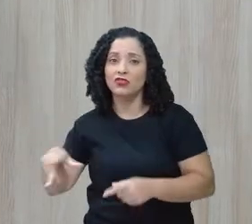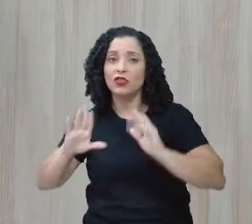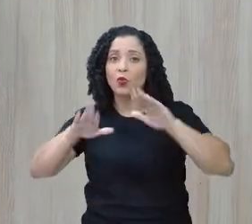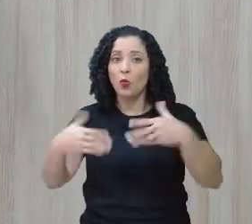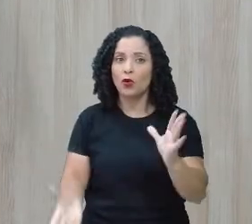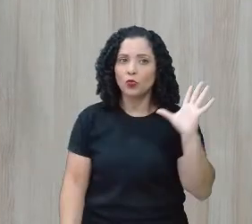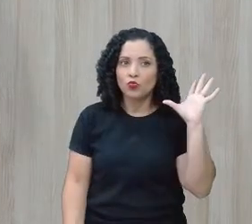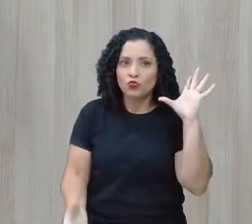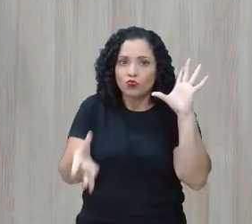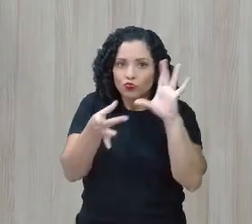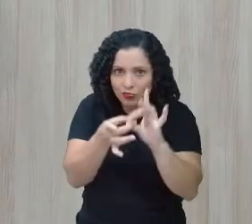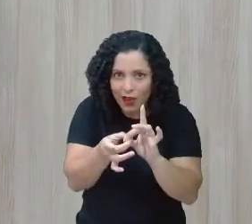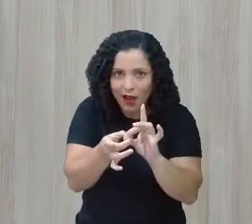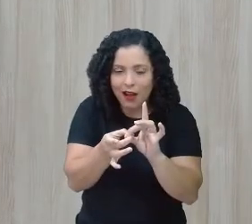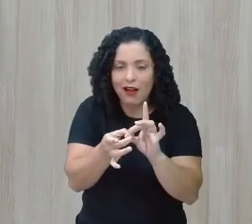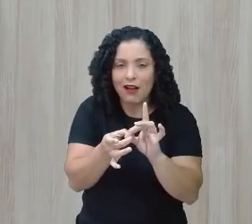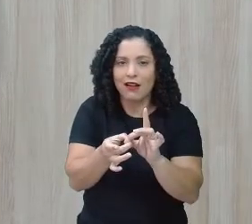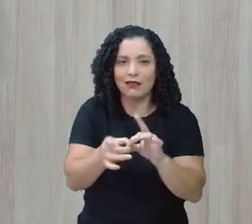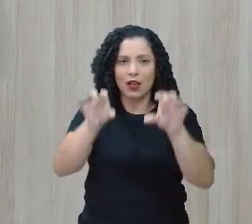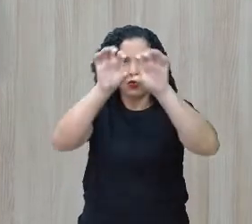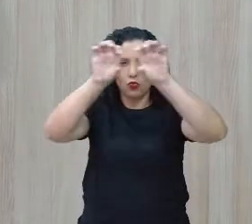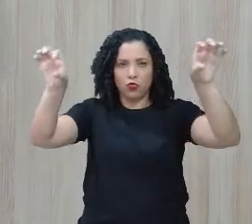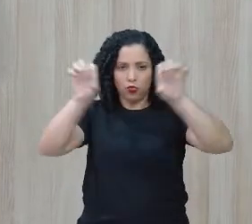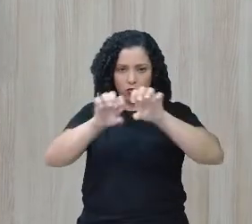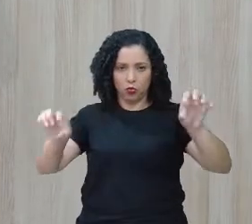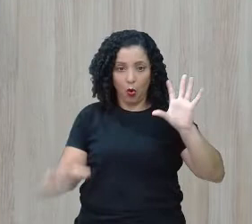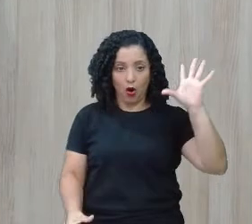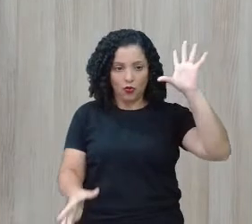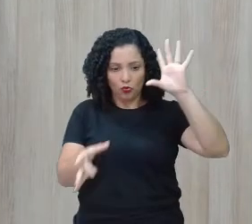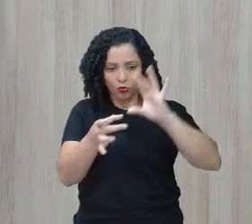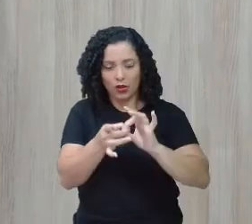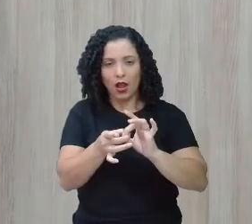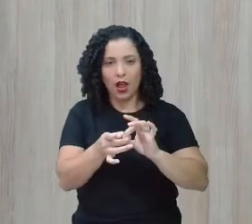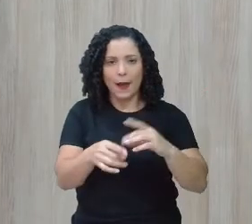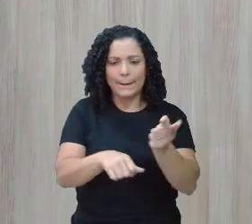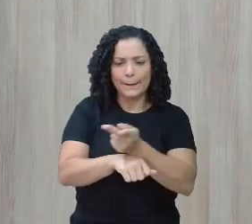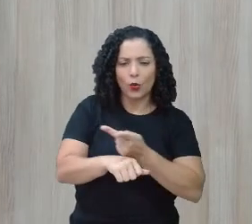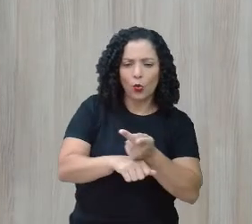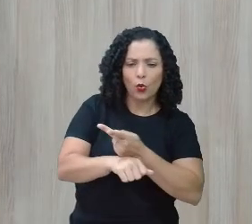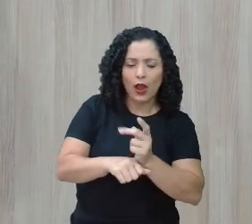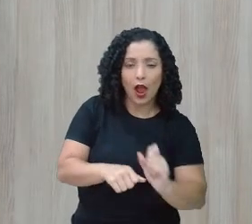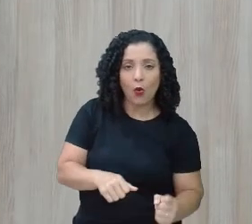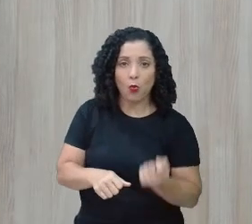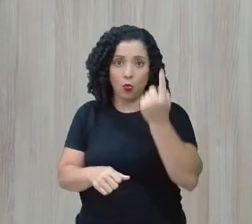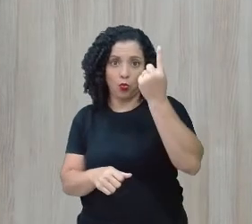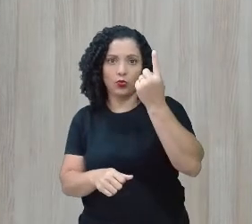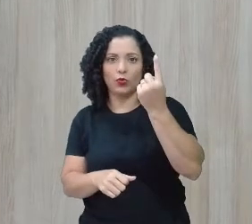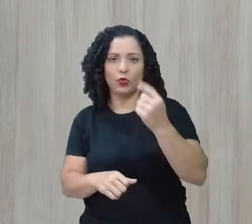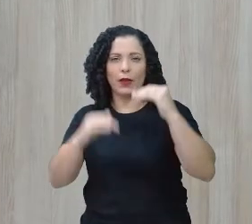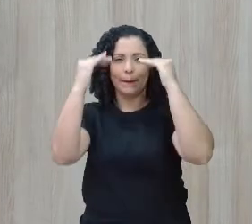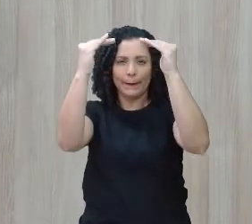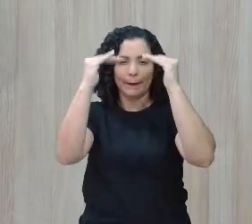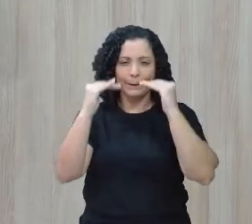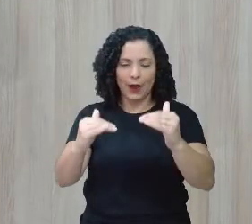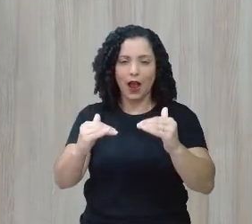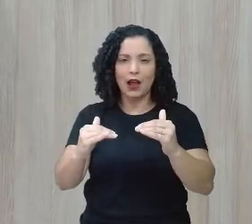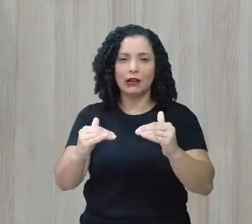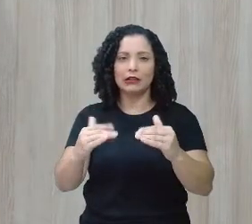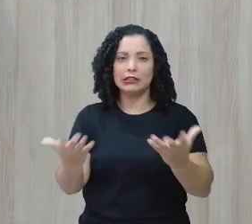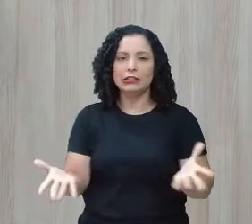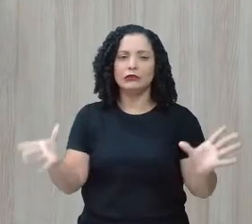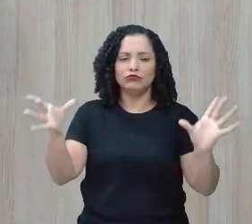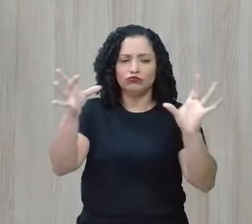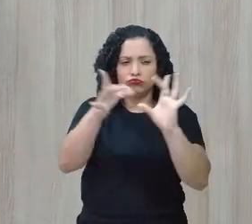junção dessas duas equações, procurando um único valor para cada uma das incógnitas que